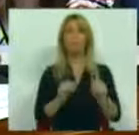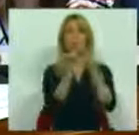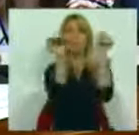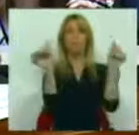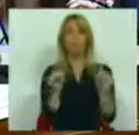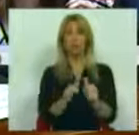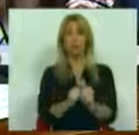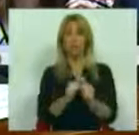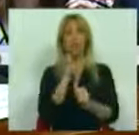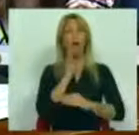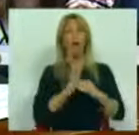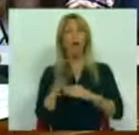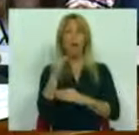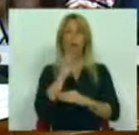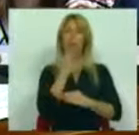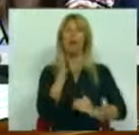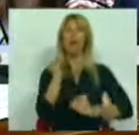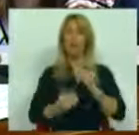mais efetiva